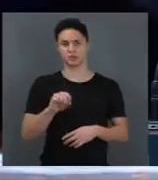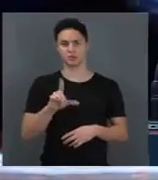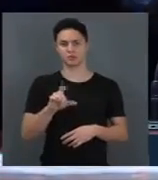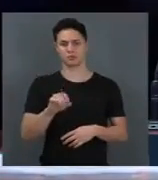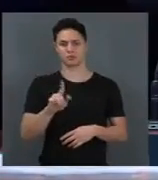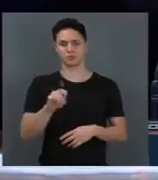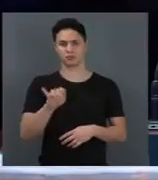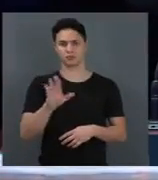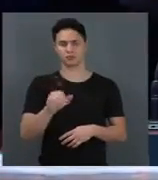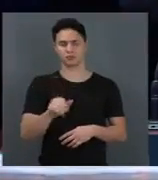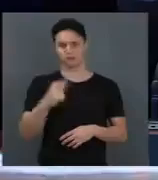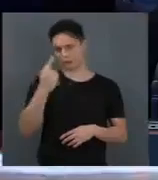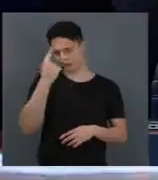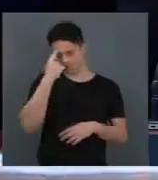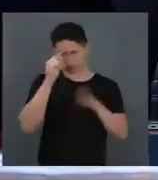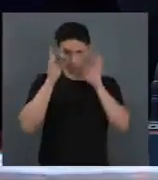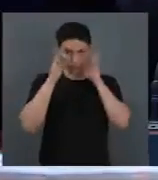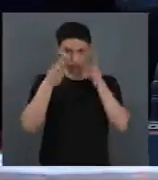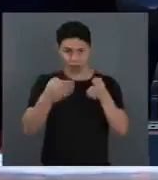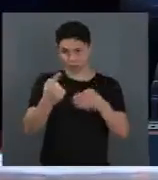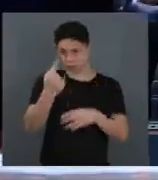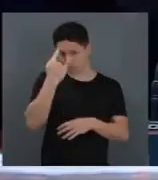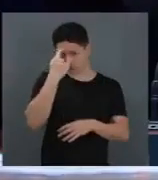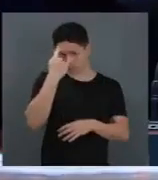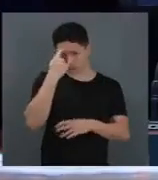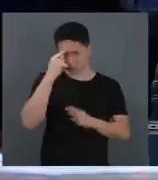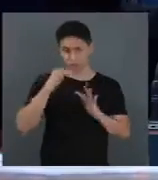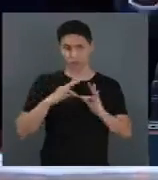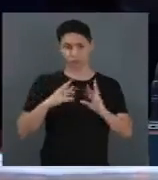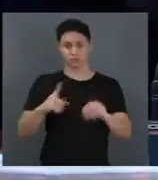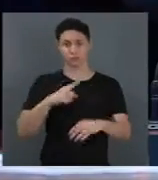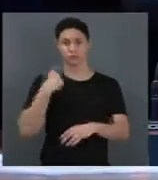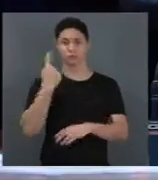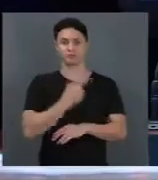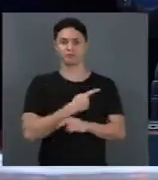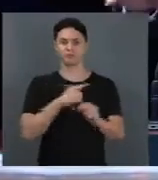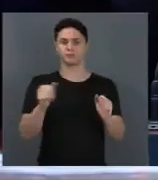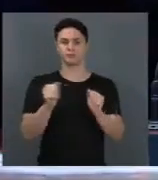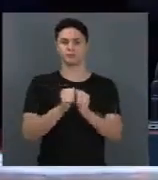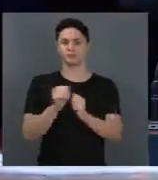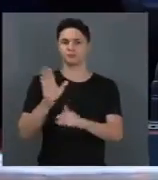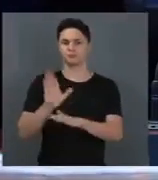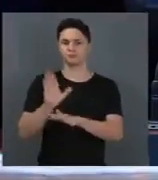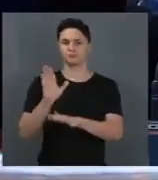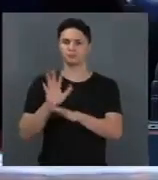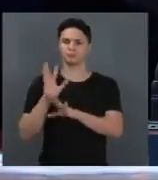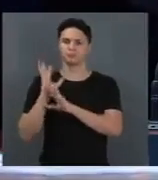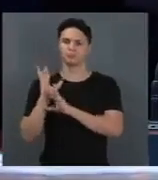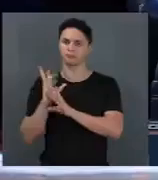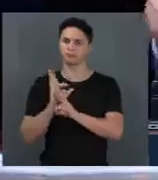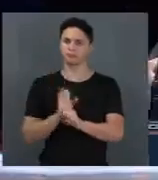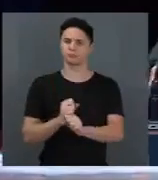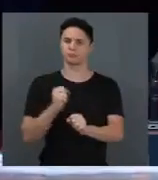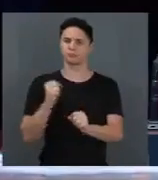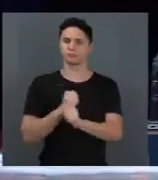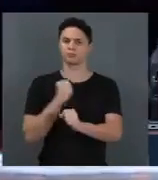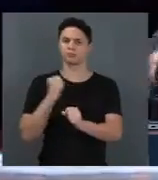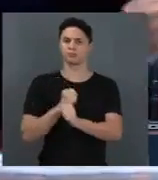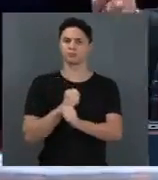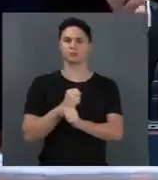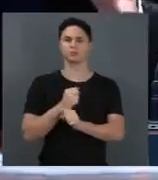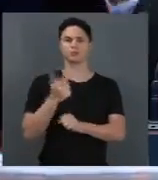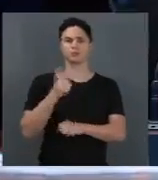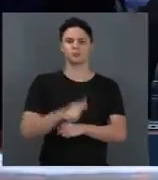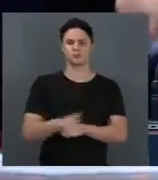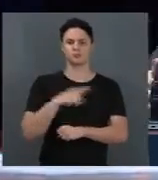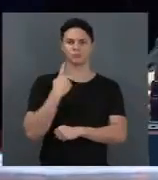pensar nas pessoas, todos juntos, e ajudar a recuperar, a reconstruir o nosso querido